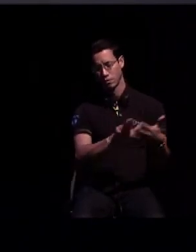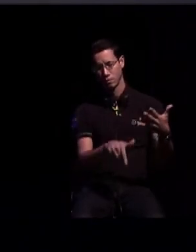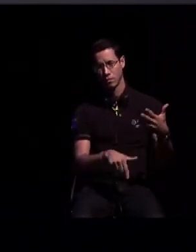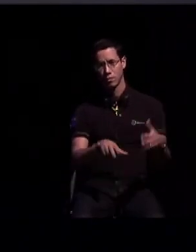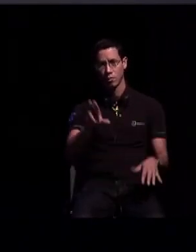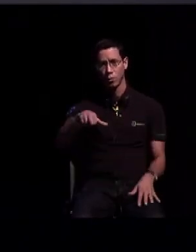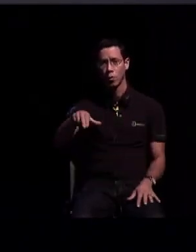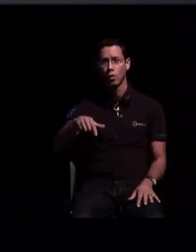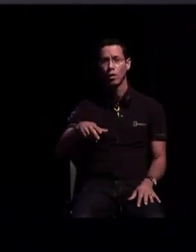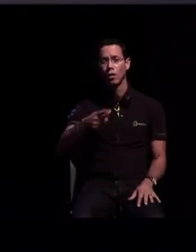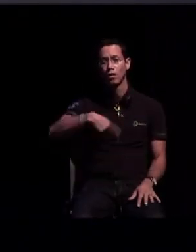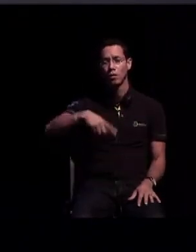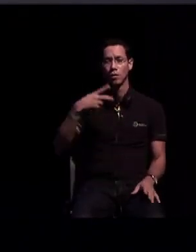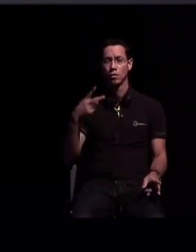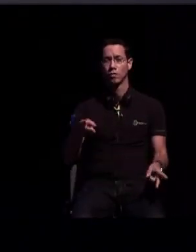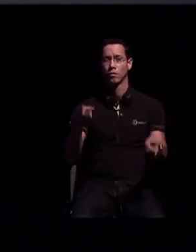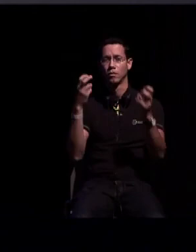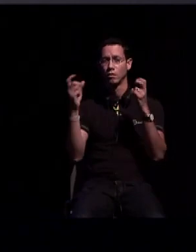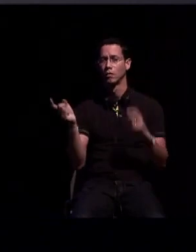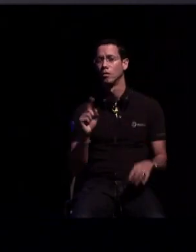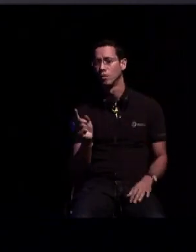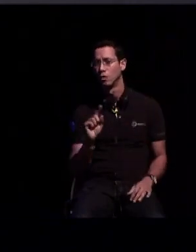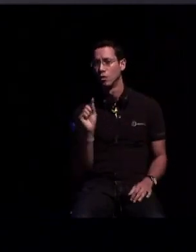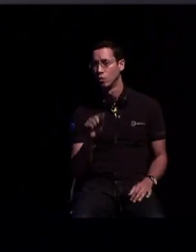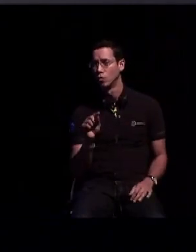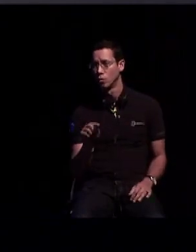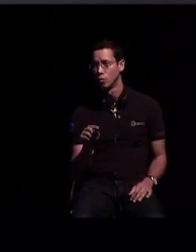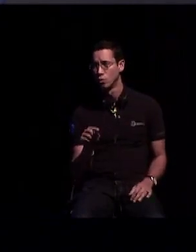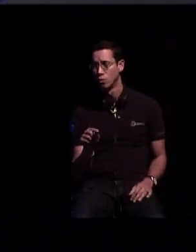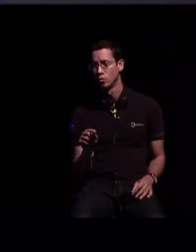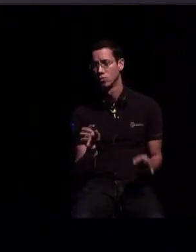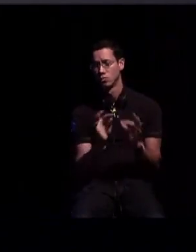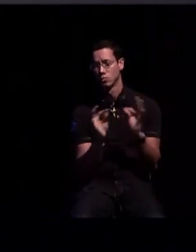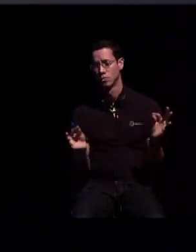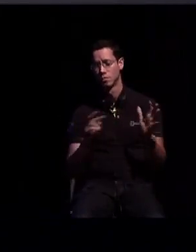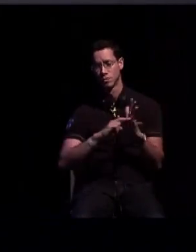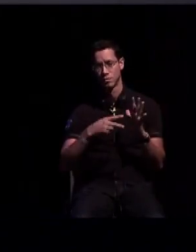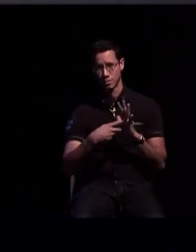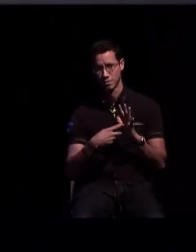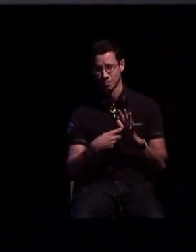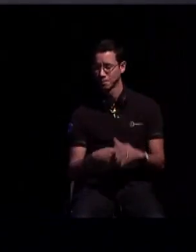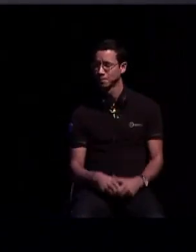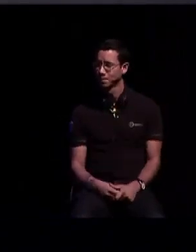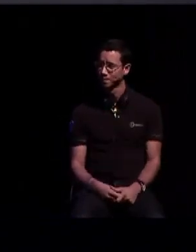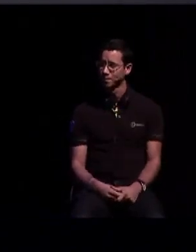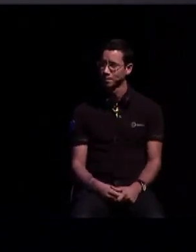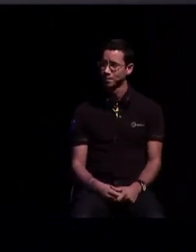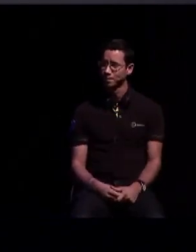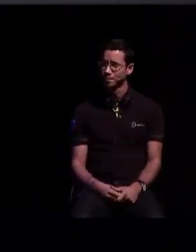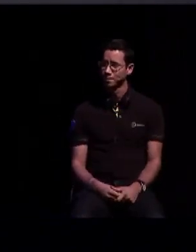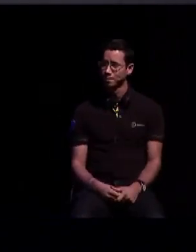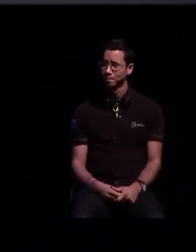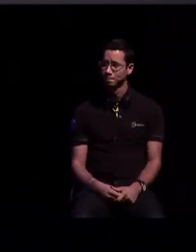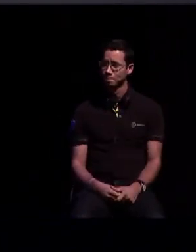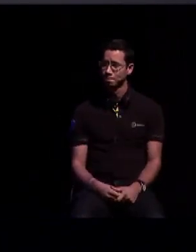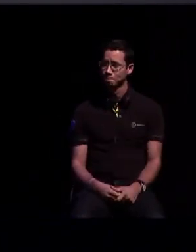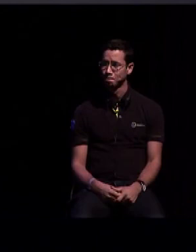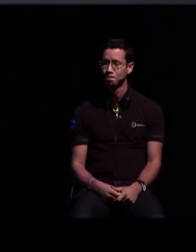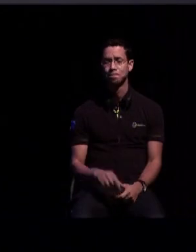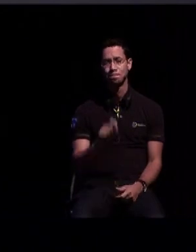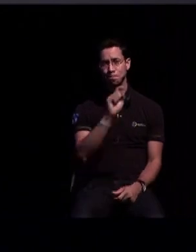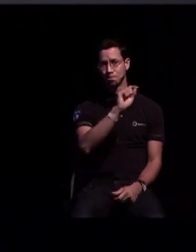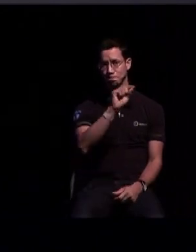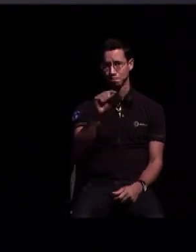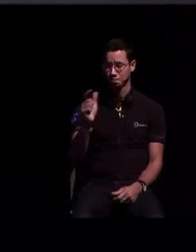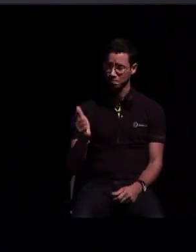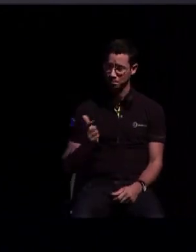nunca percebe. A gente quase nunca percebe os aspectos simbólicos. Eu sinto sempre que quem quer que nos